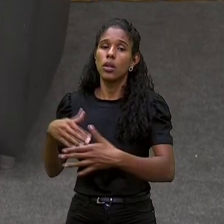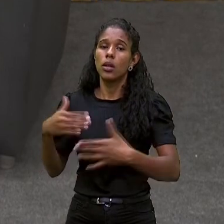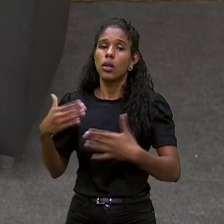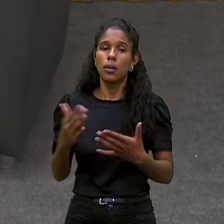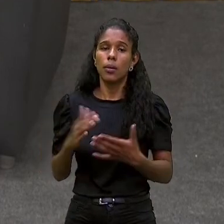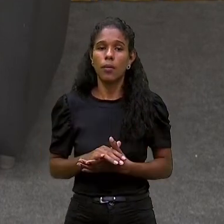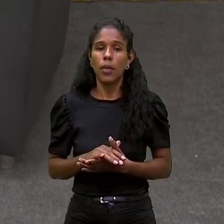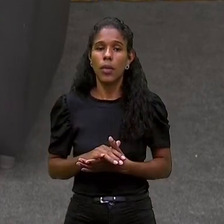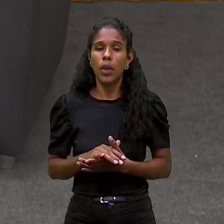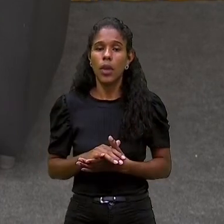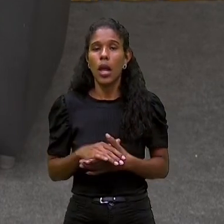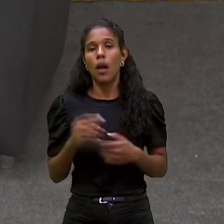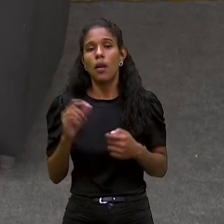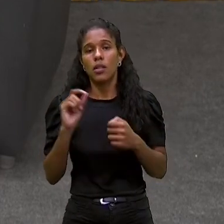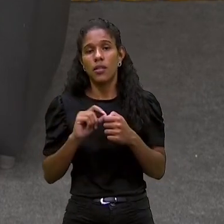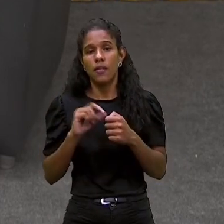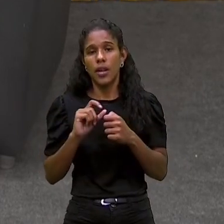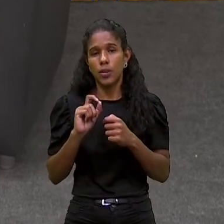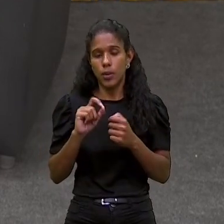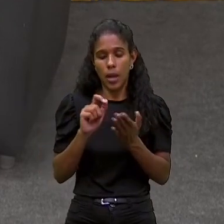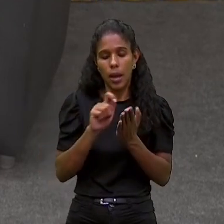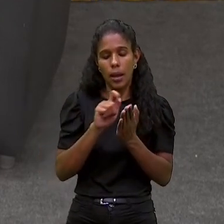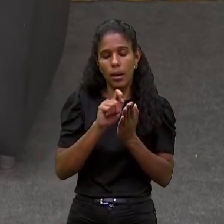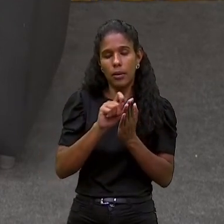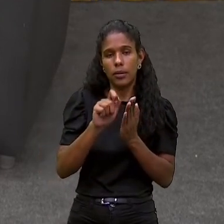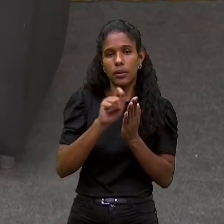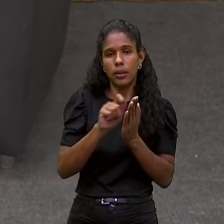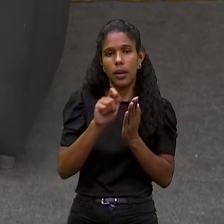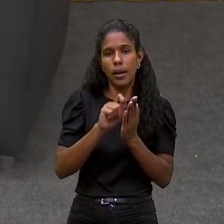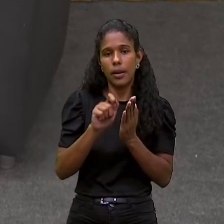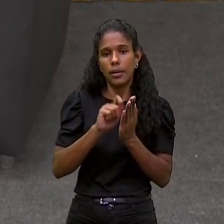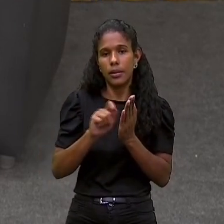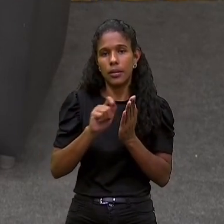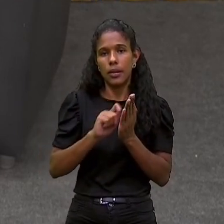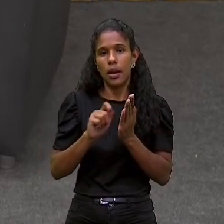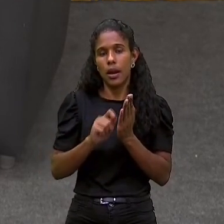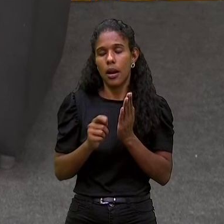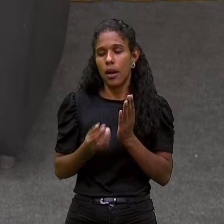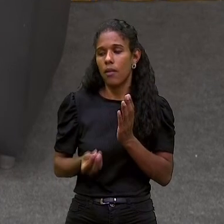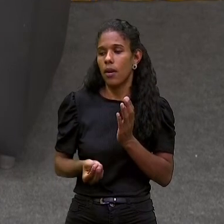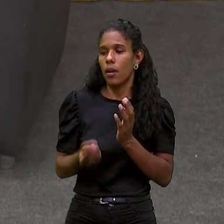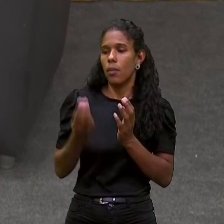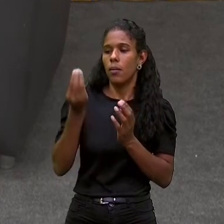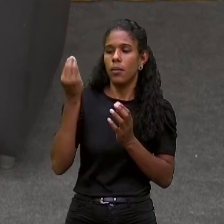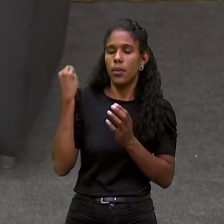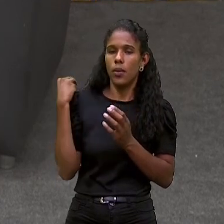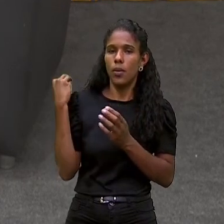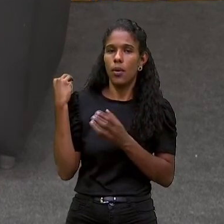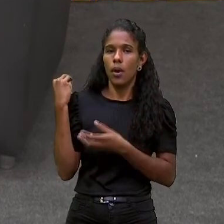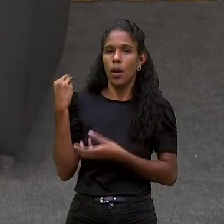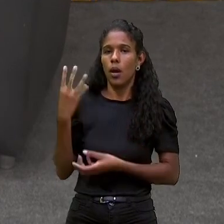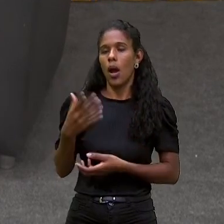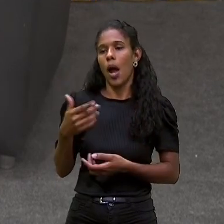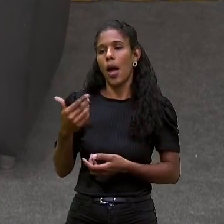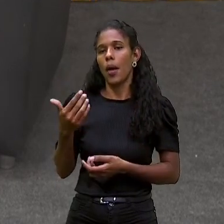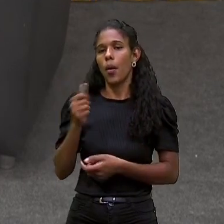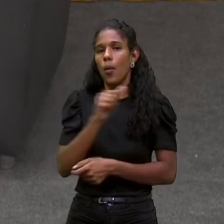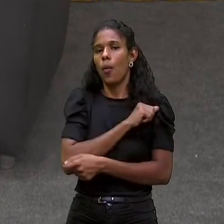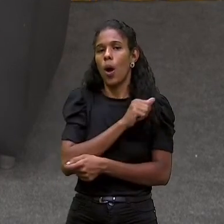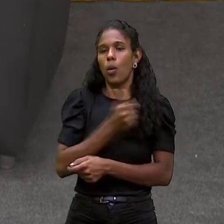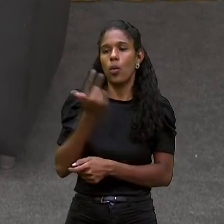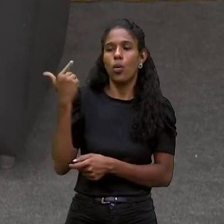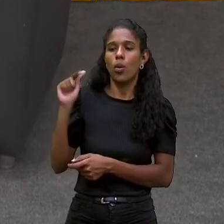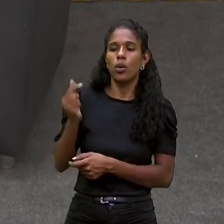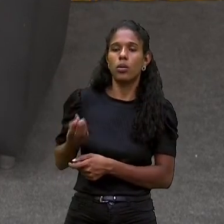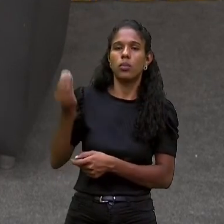até chegar lá no fundo. Tá certo? Até chegar na sua irmã e ela vai ler. Então a mensagem chegou lá. Mas imagina que